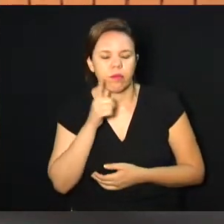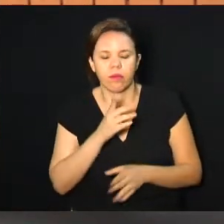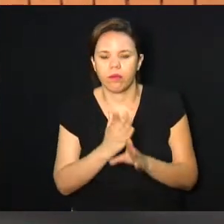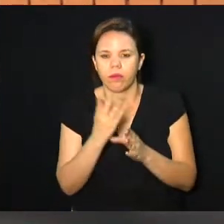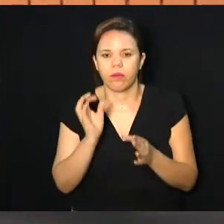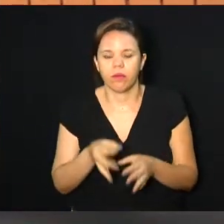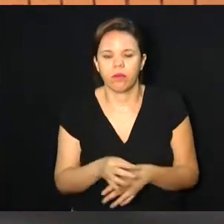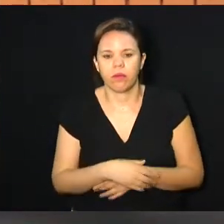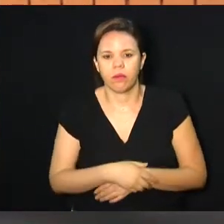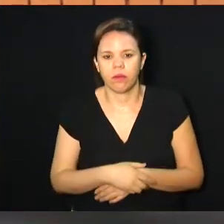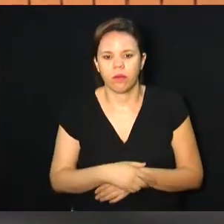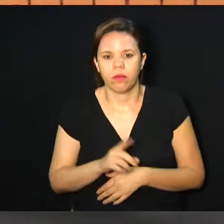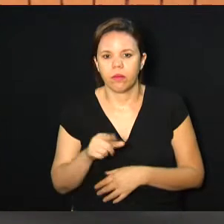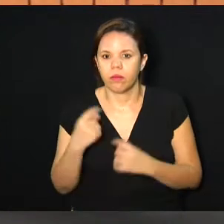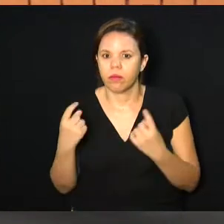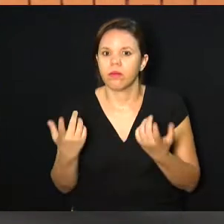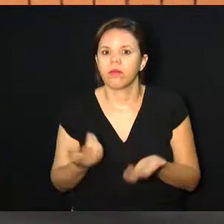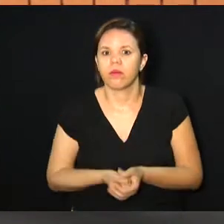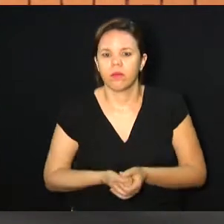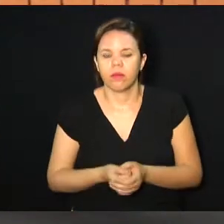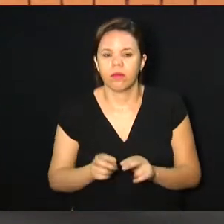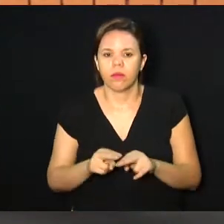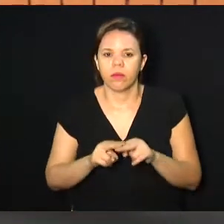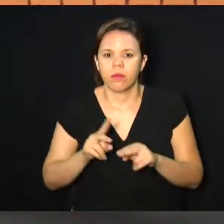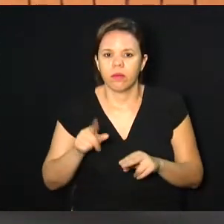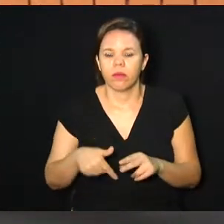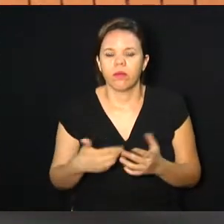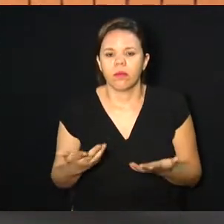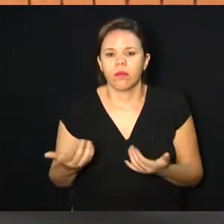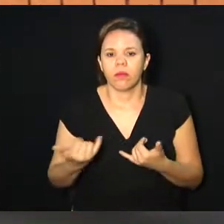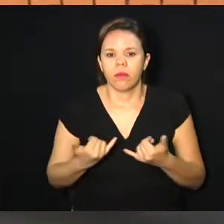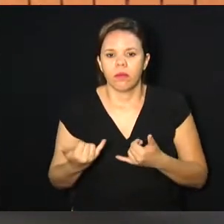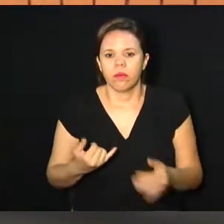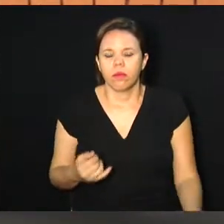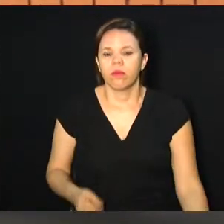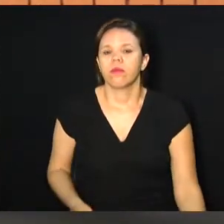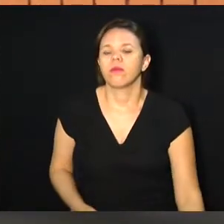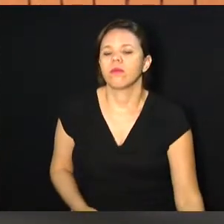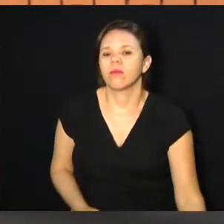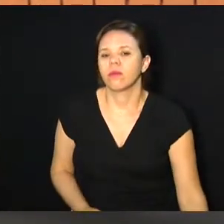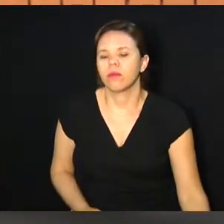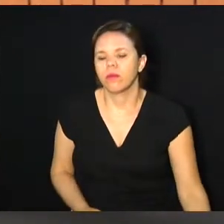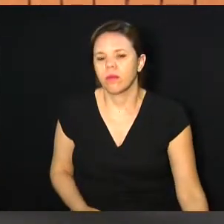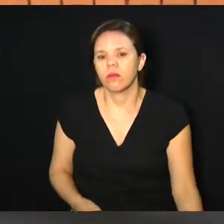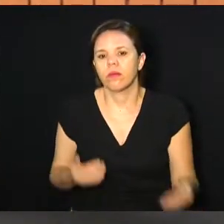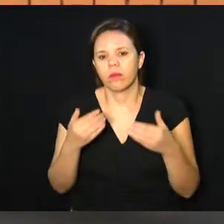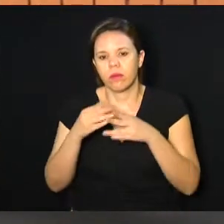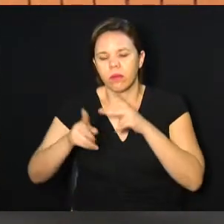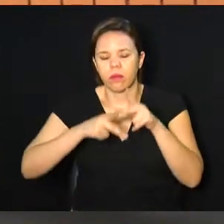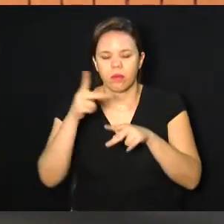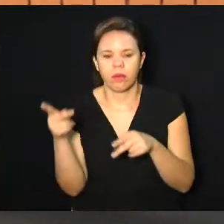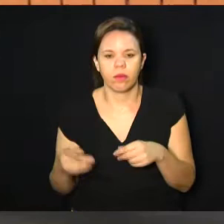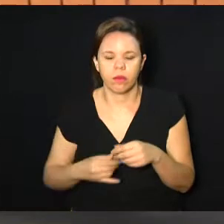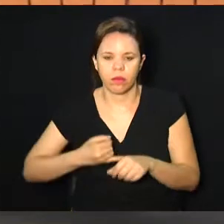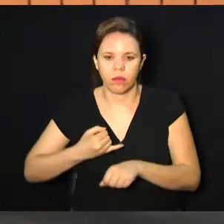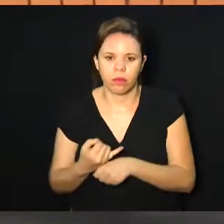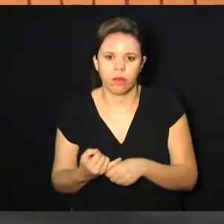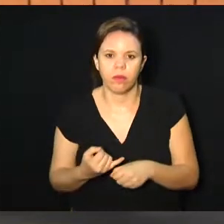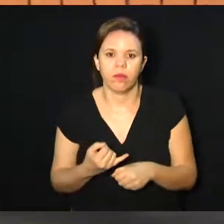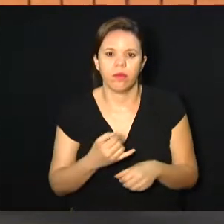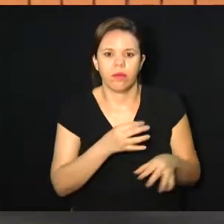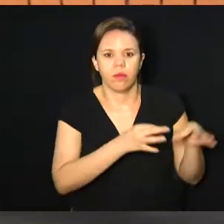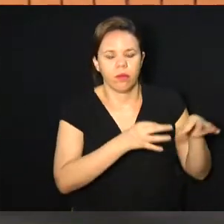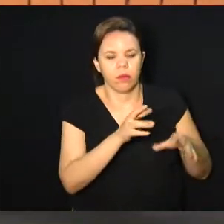certinho, mas é uma preocupação. Então, por isso que esses dados seriam muito bons que eles estivessem abertos realmente para outras instâncias